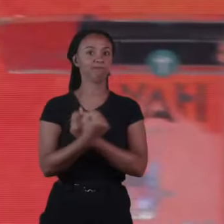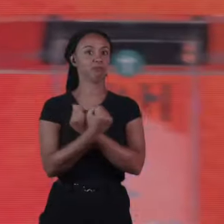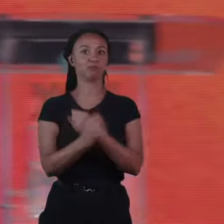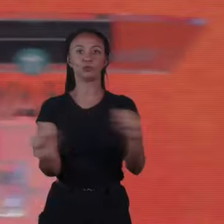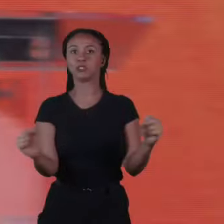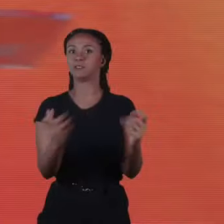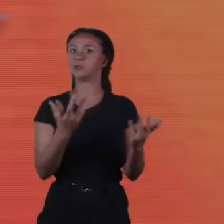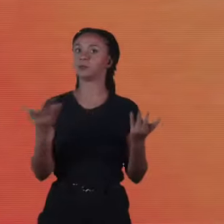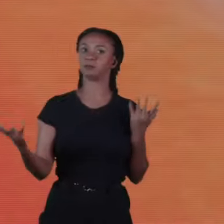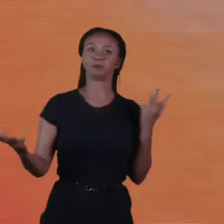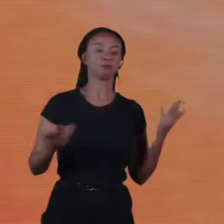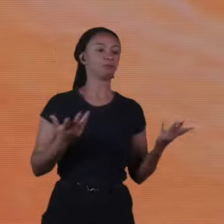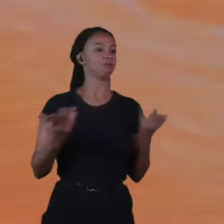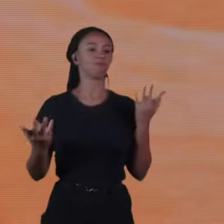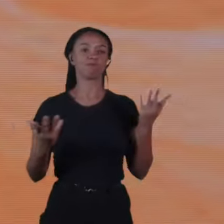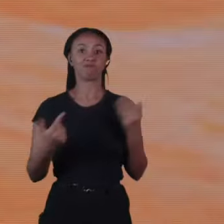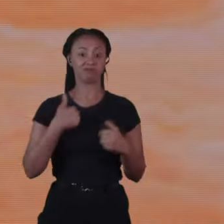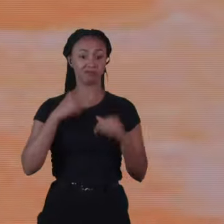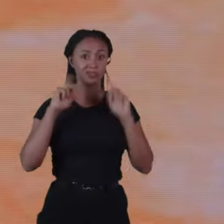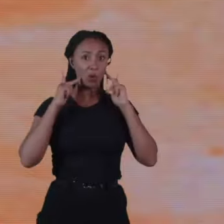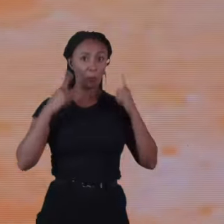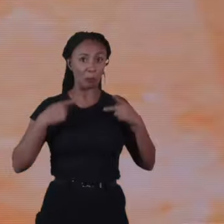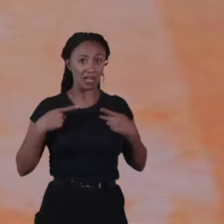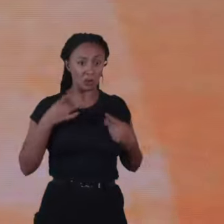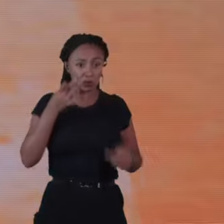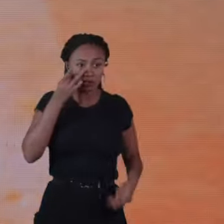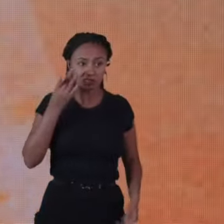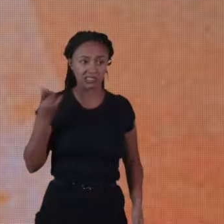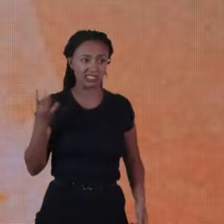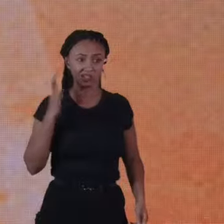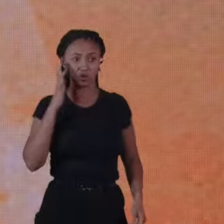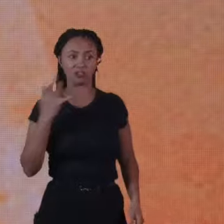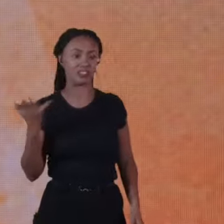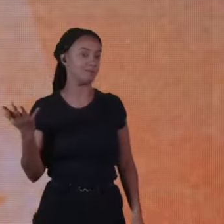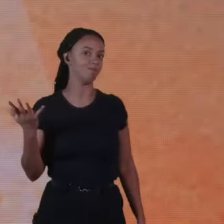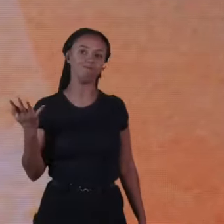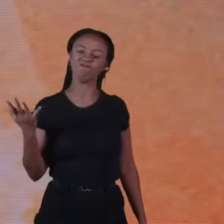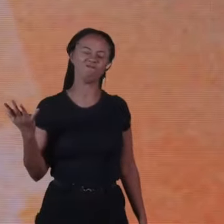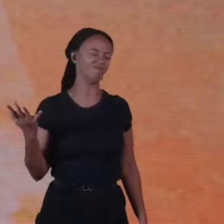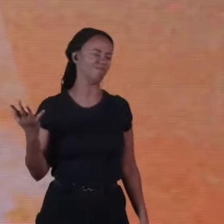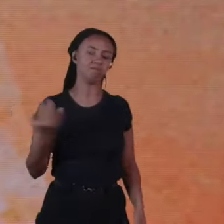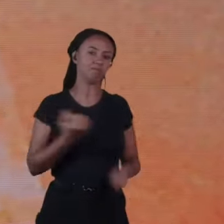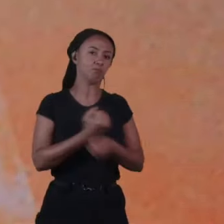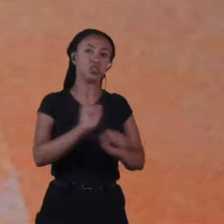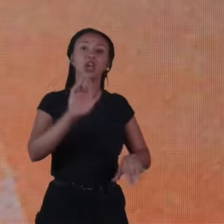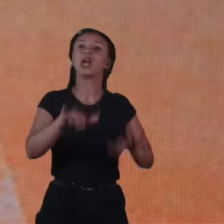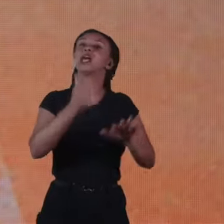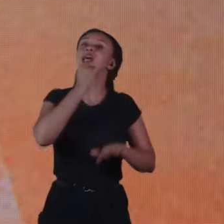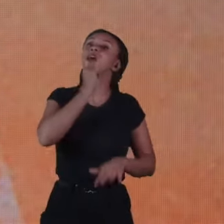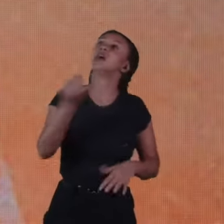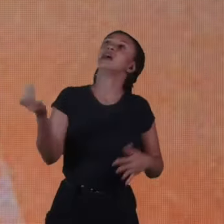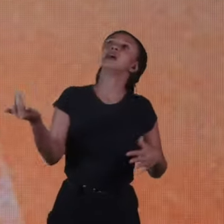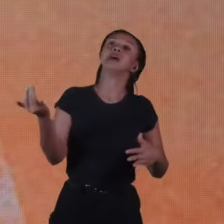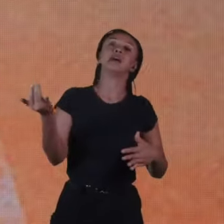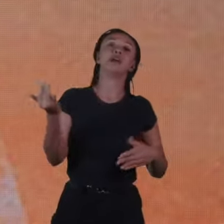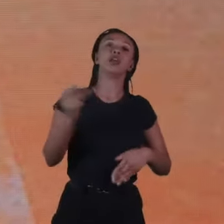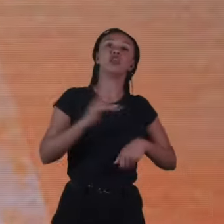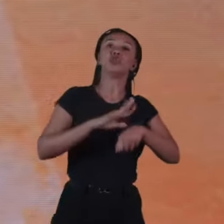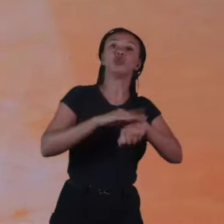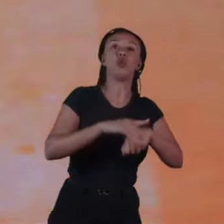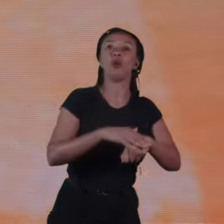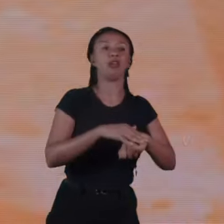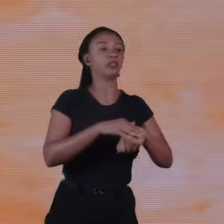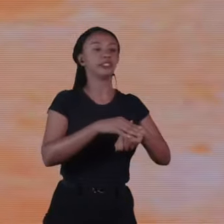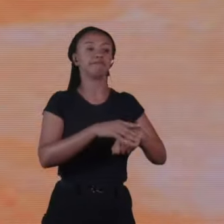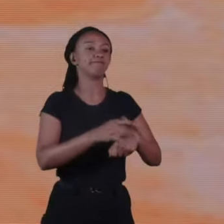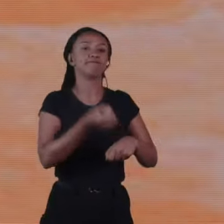porque, humanamente falando, não tem mesmo como resolver. Às vezes é uma enfermidade, uma doença que a ciência ainda não